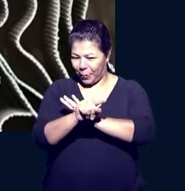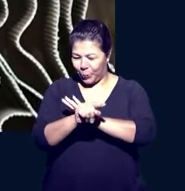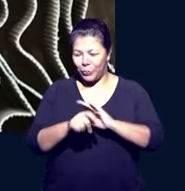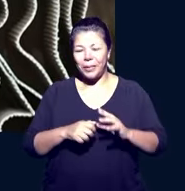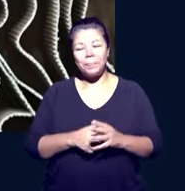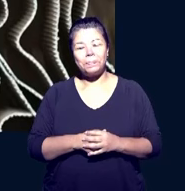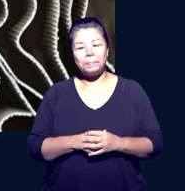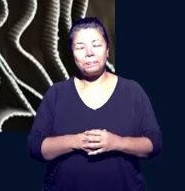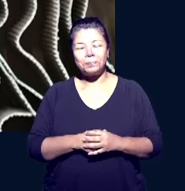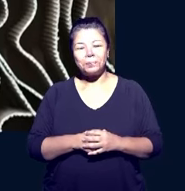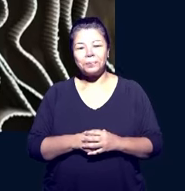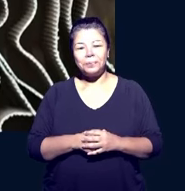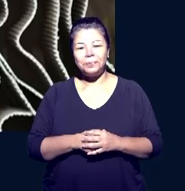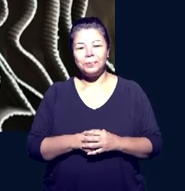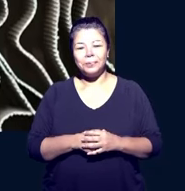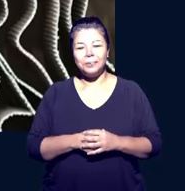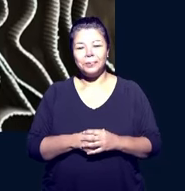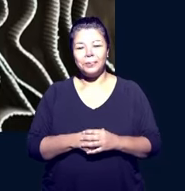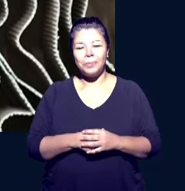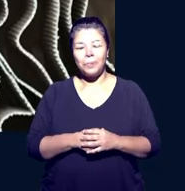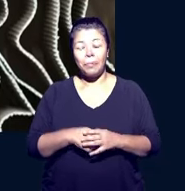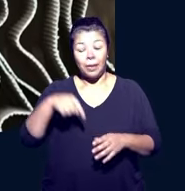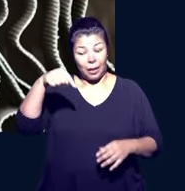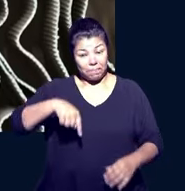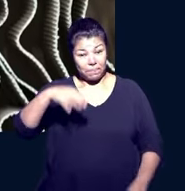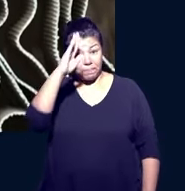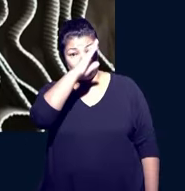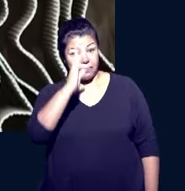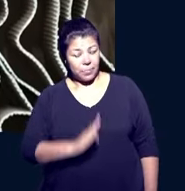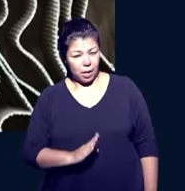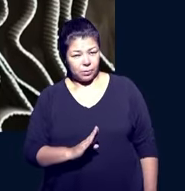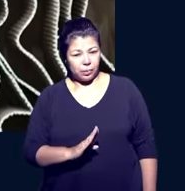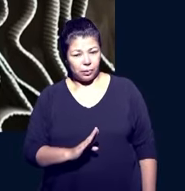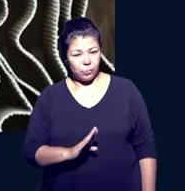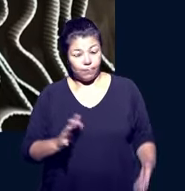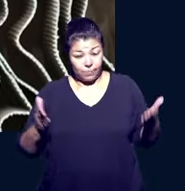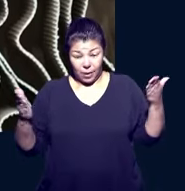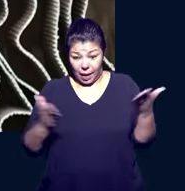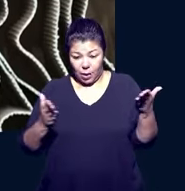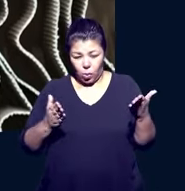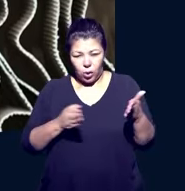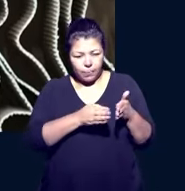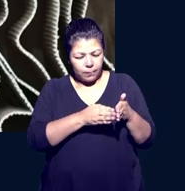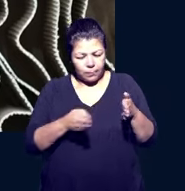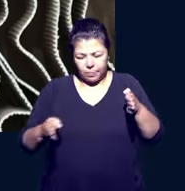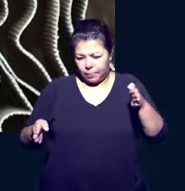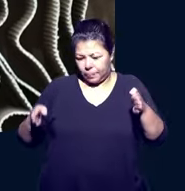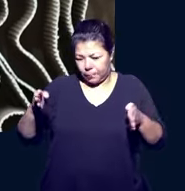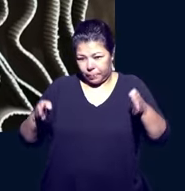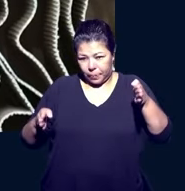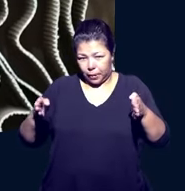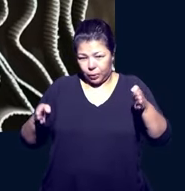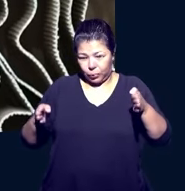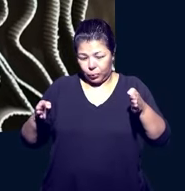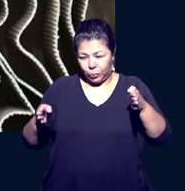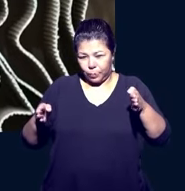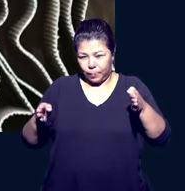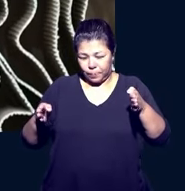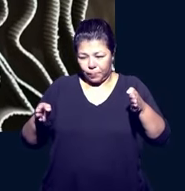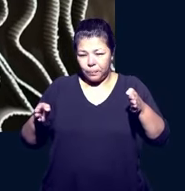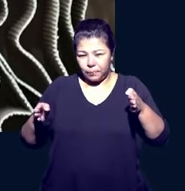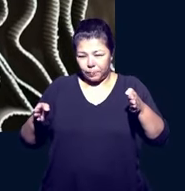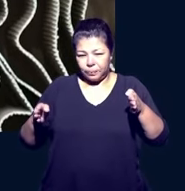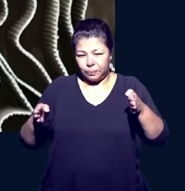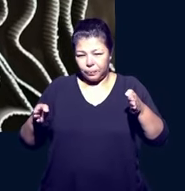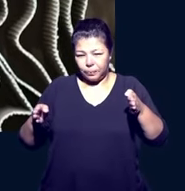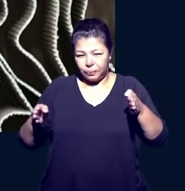de que o Brasil vive uma espécie de